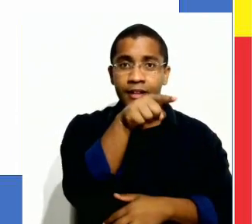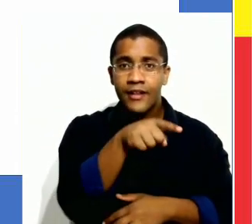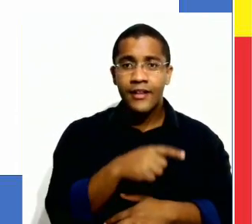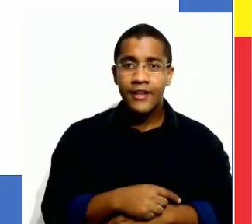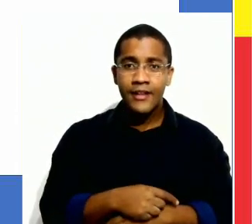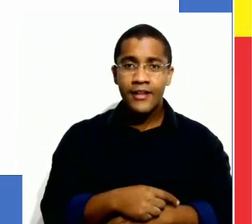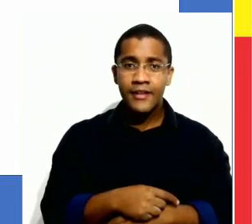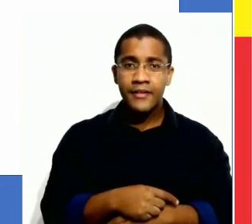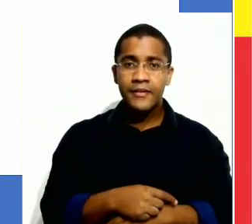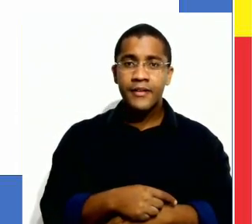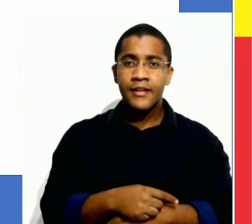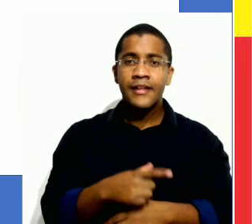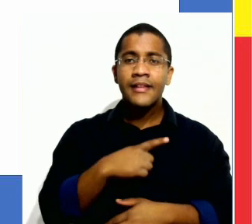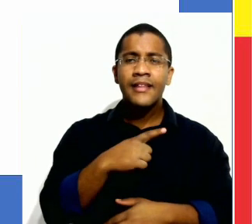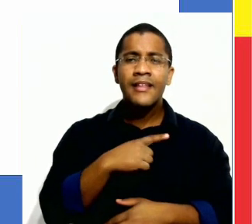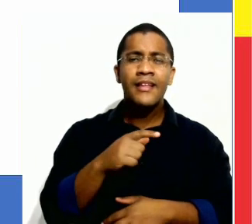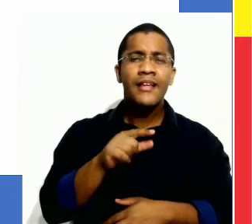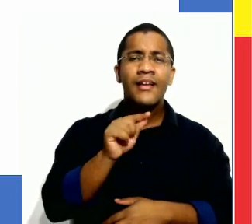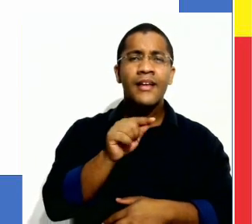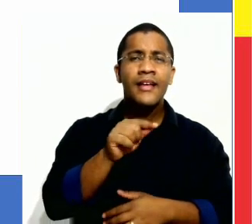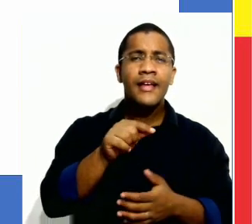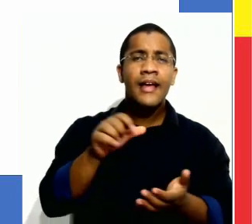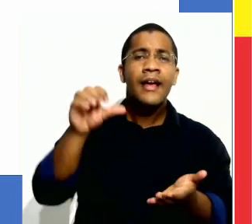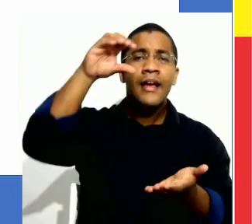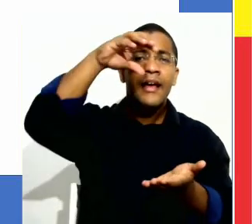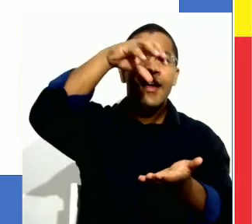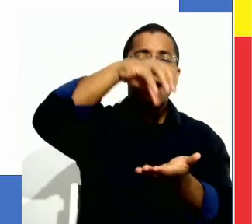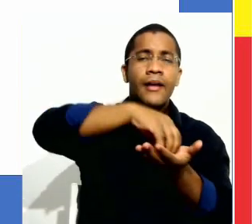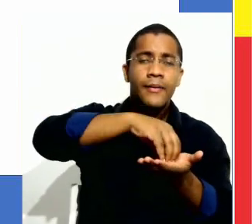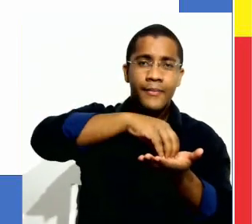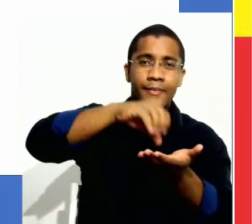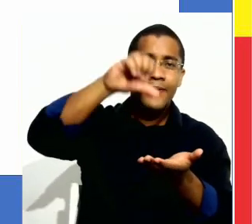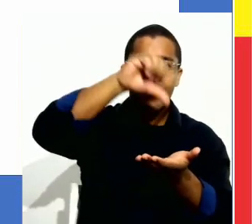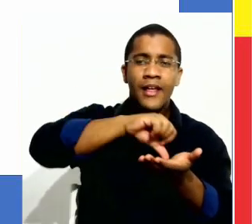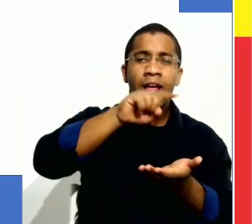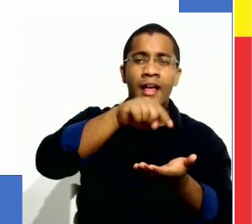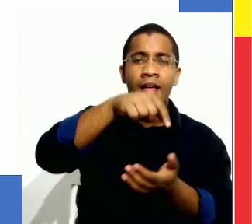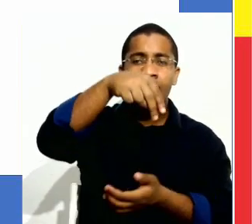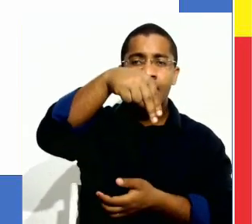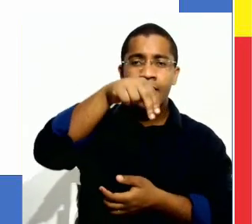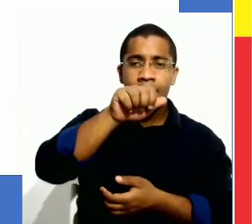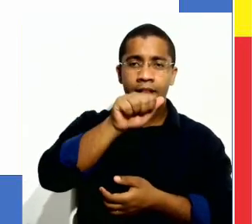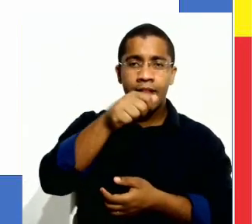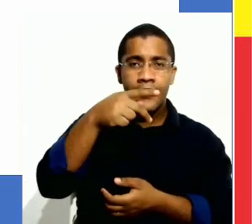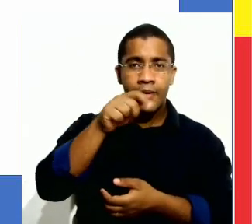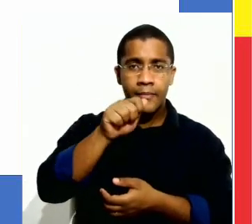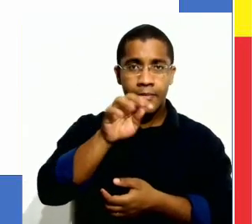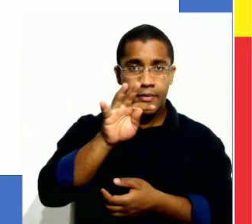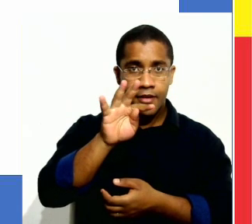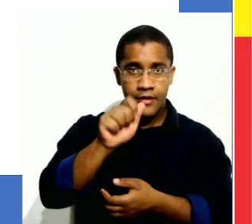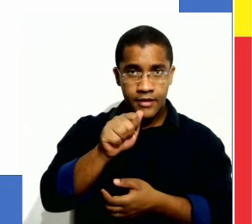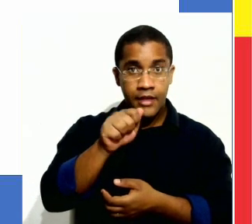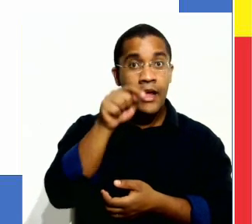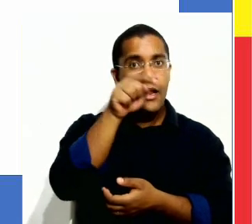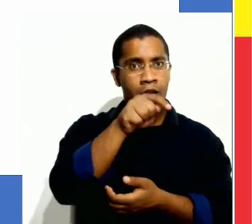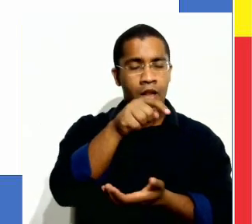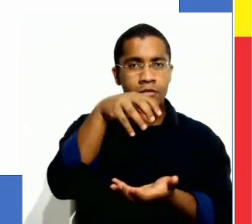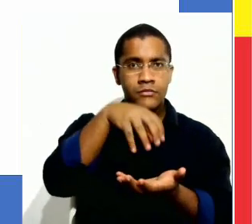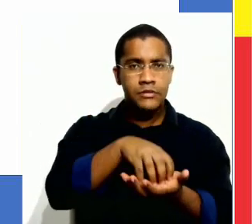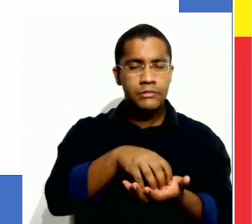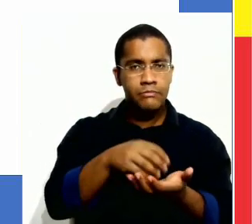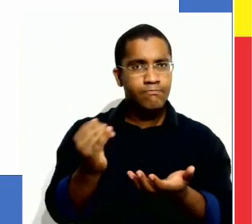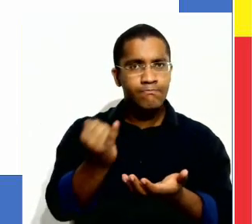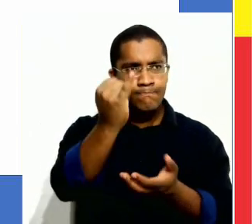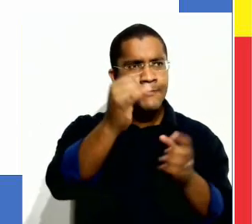sido Napata a primeira capital. Então, Napata foi um importante